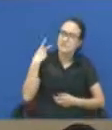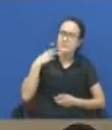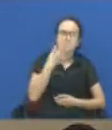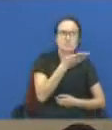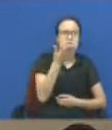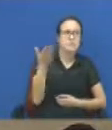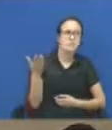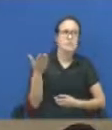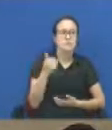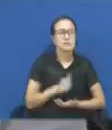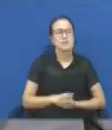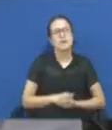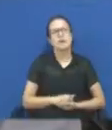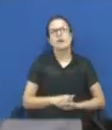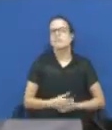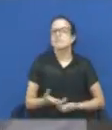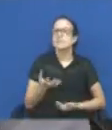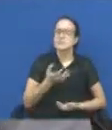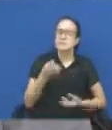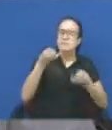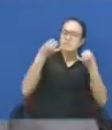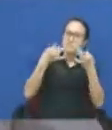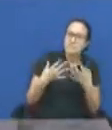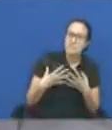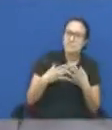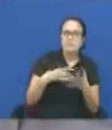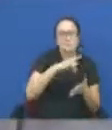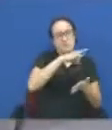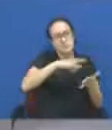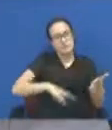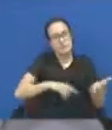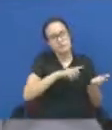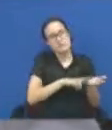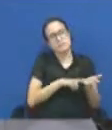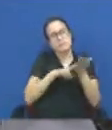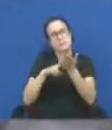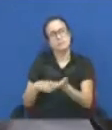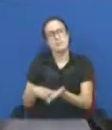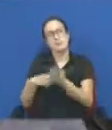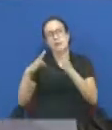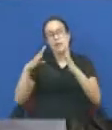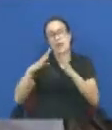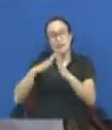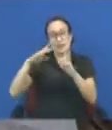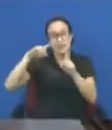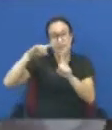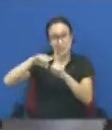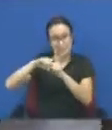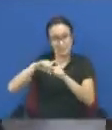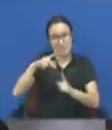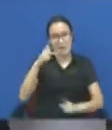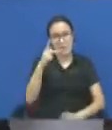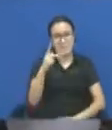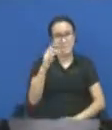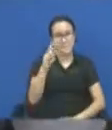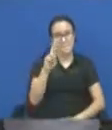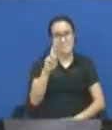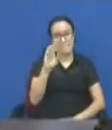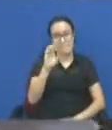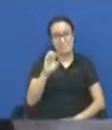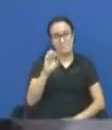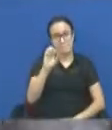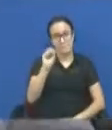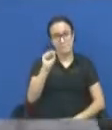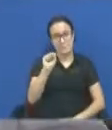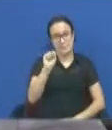apenas justificando essa moção que foi apresentada à Igreja Presbiteriana do Brasil. A Igreja Presbiteriana do Brasil é a primeira